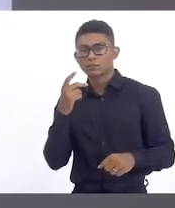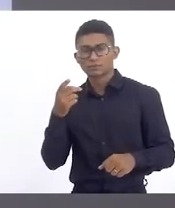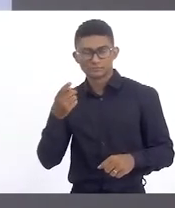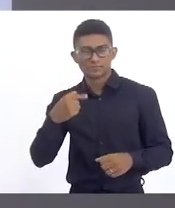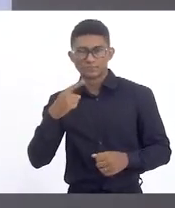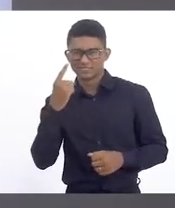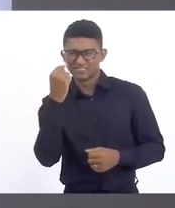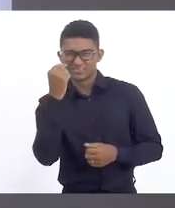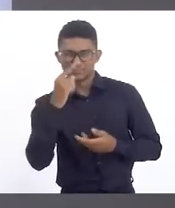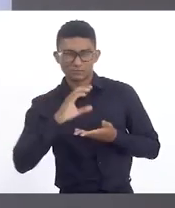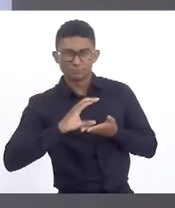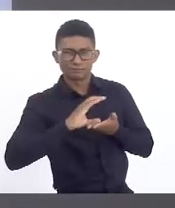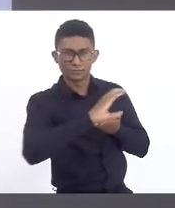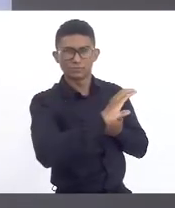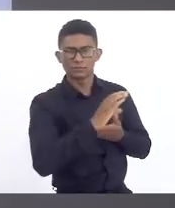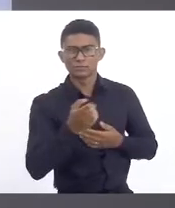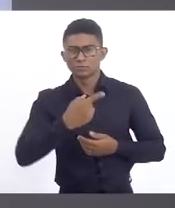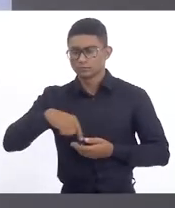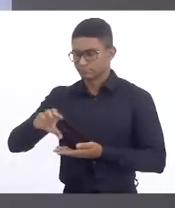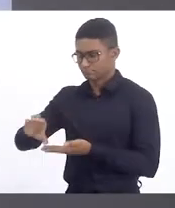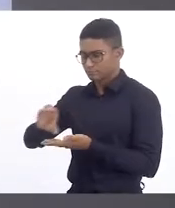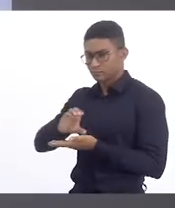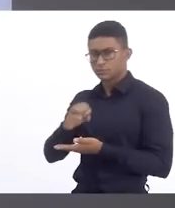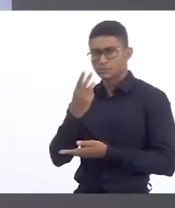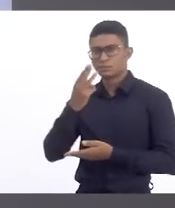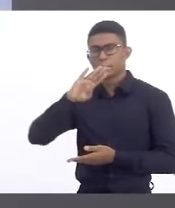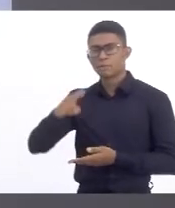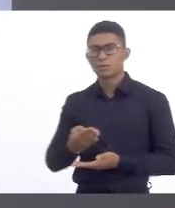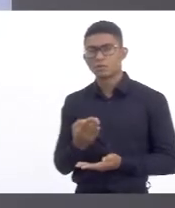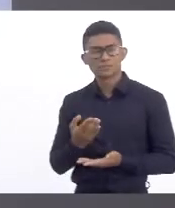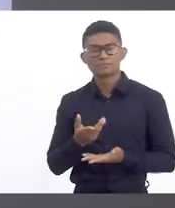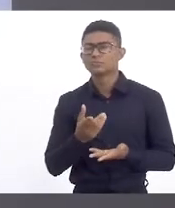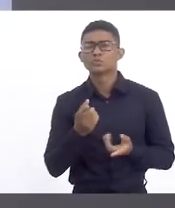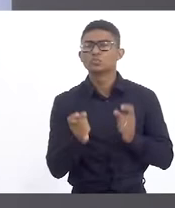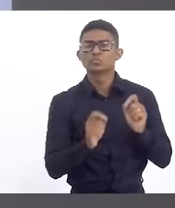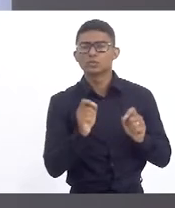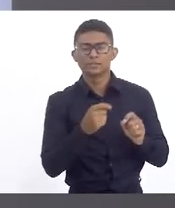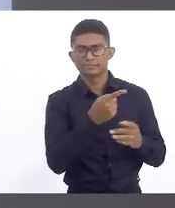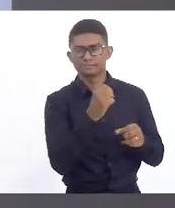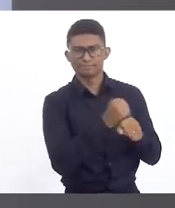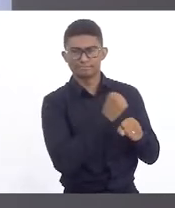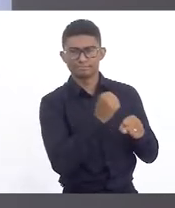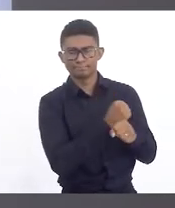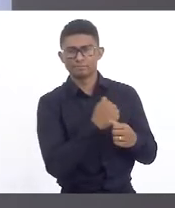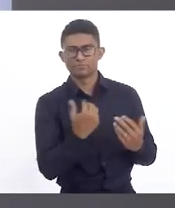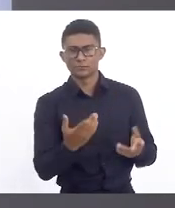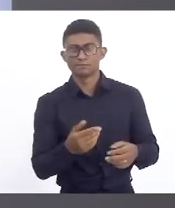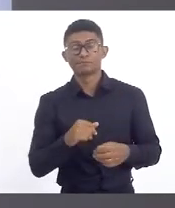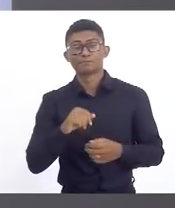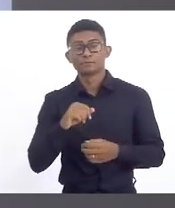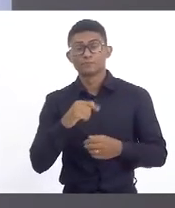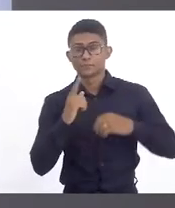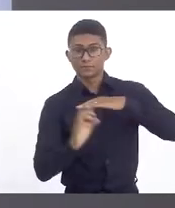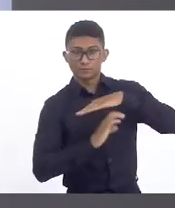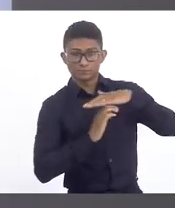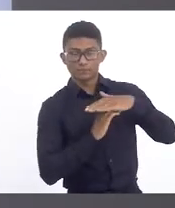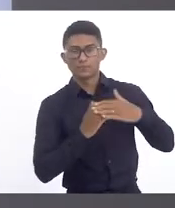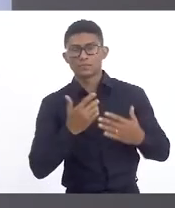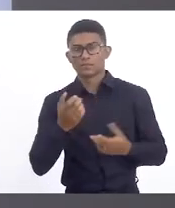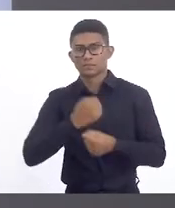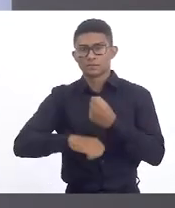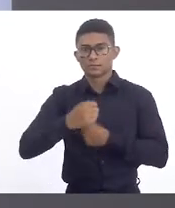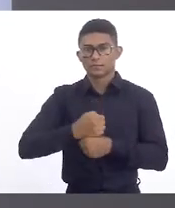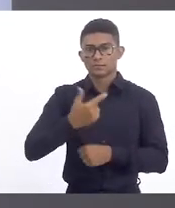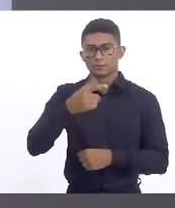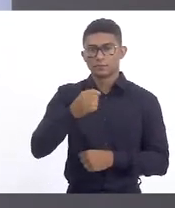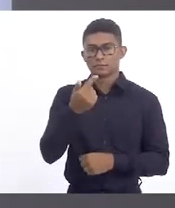sobre o que a gente fez com os 3 bilhões. Vou falar um pouquinho, depois vou entrar na estação de tratamento. A SEDAI, em 2015, pegou um empréstimo